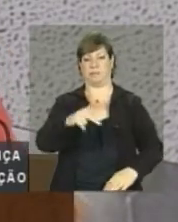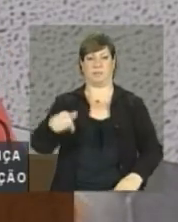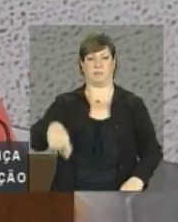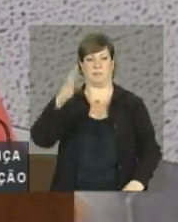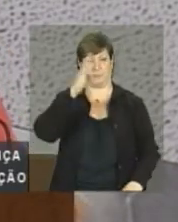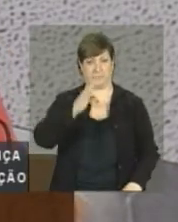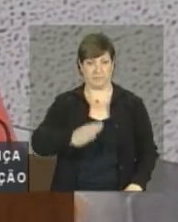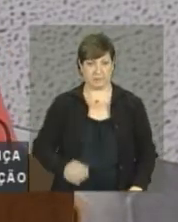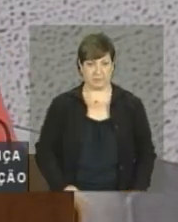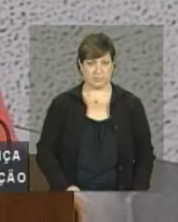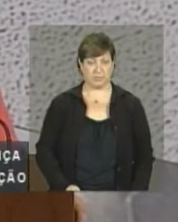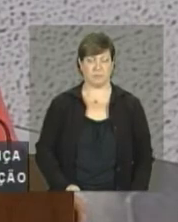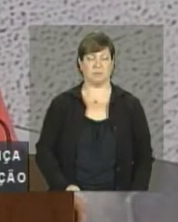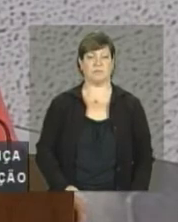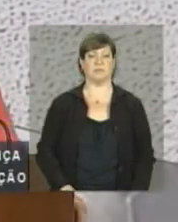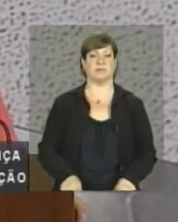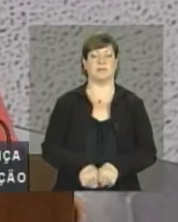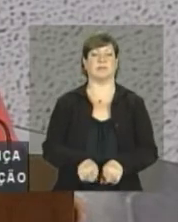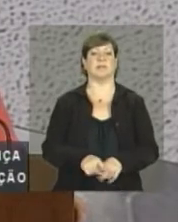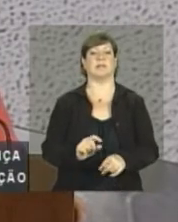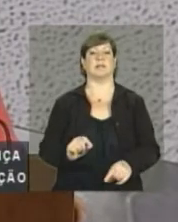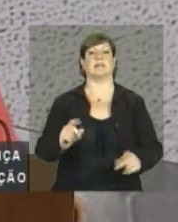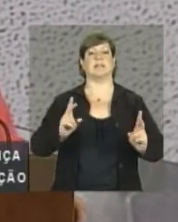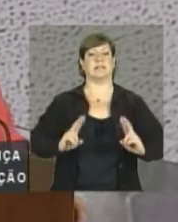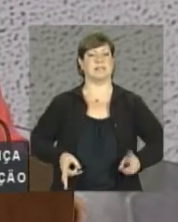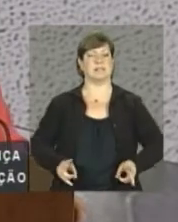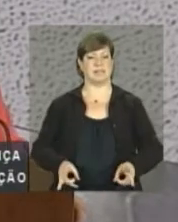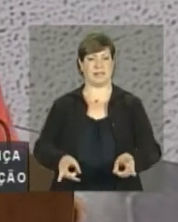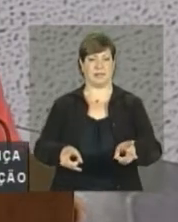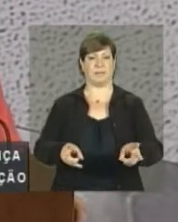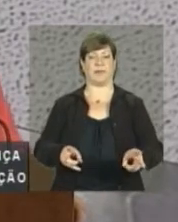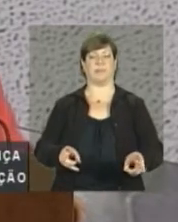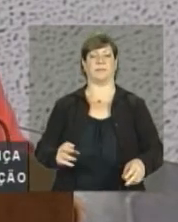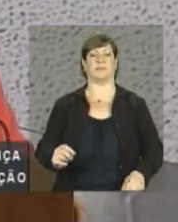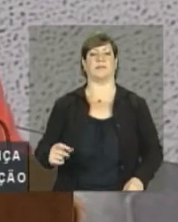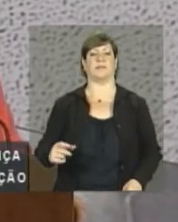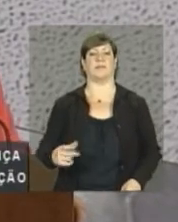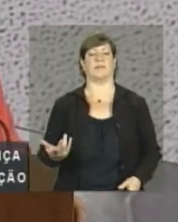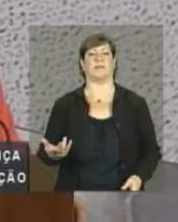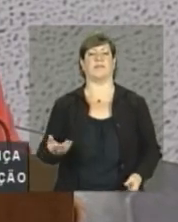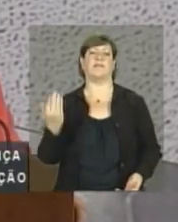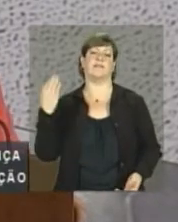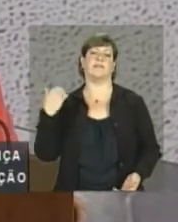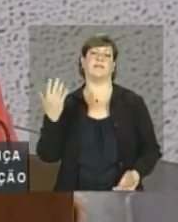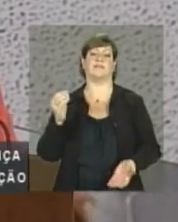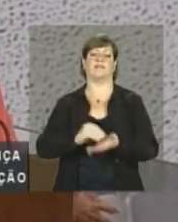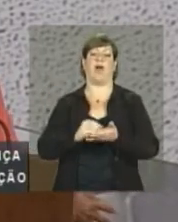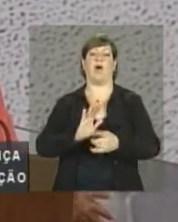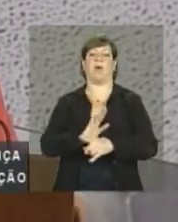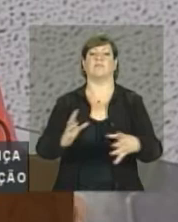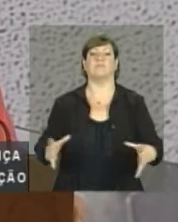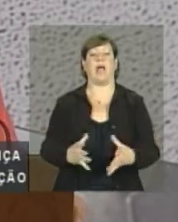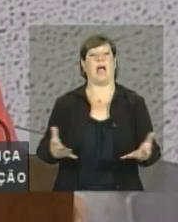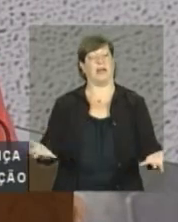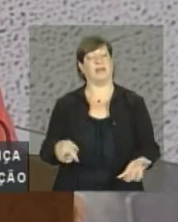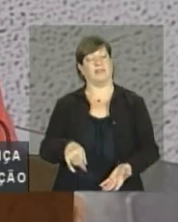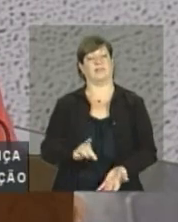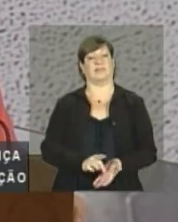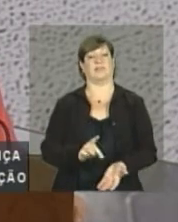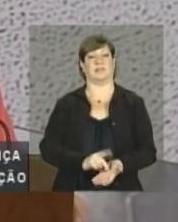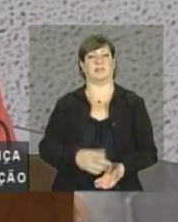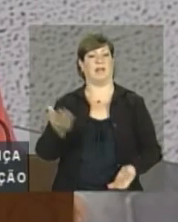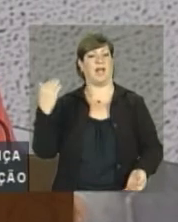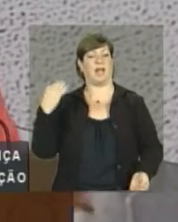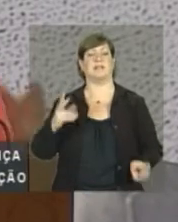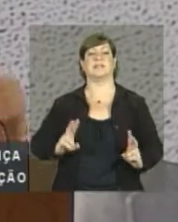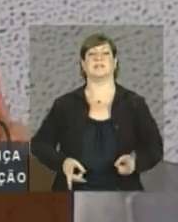trabalhadores no Brasil, que sempre foi mais desprotegido. E essa é a verdade, que sempre